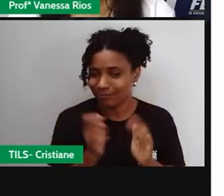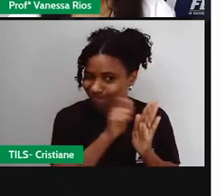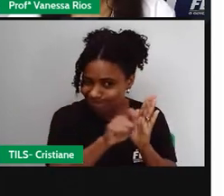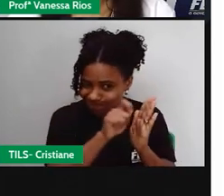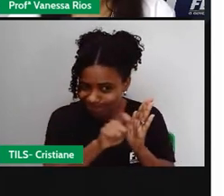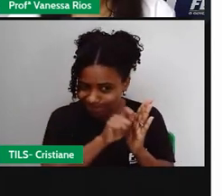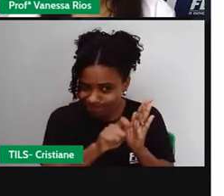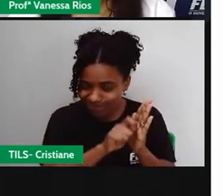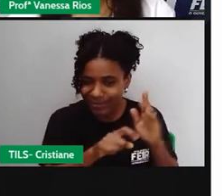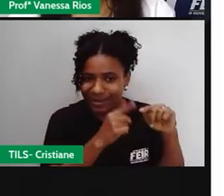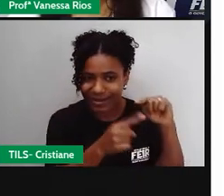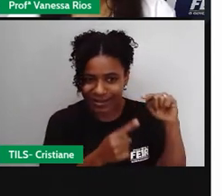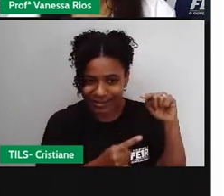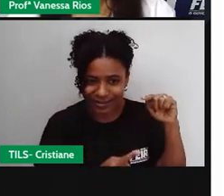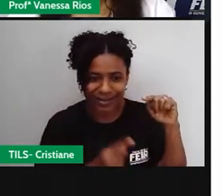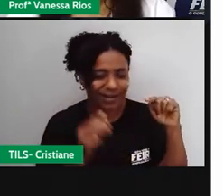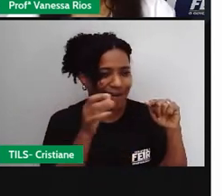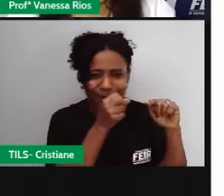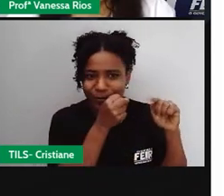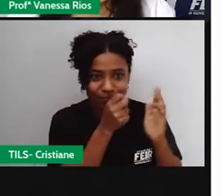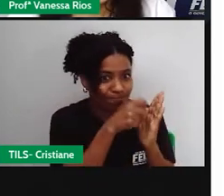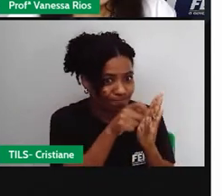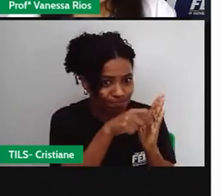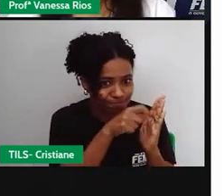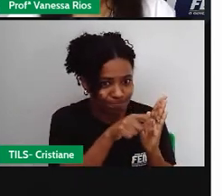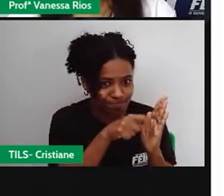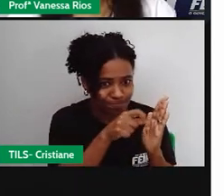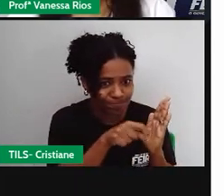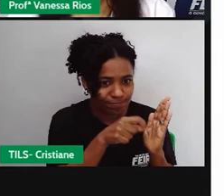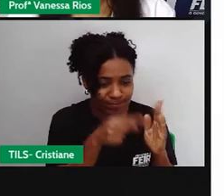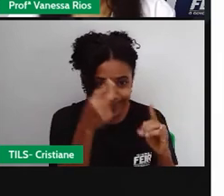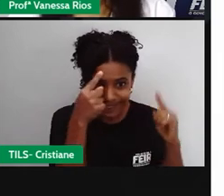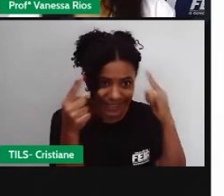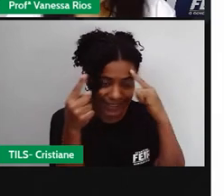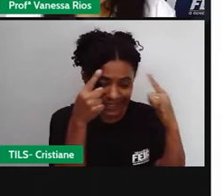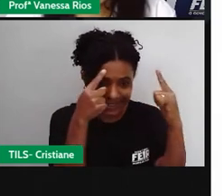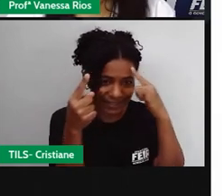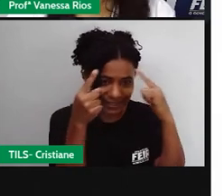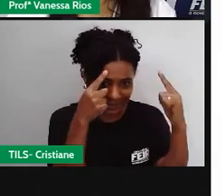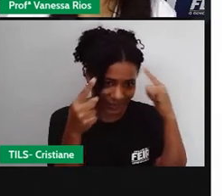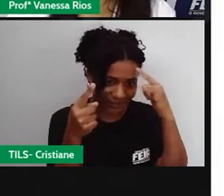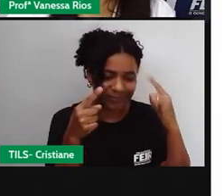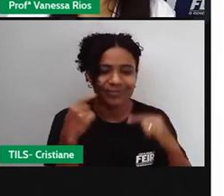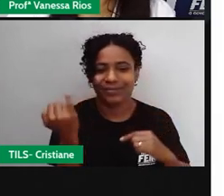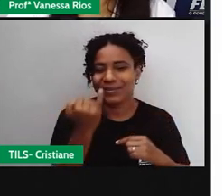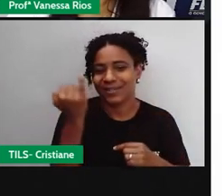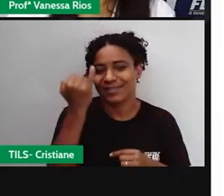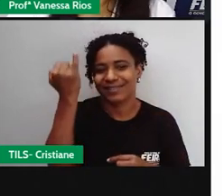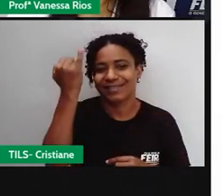logo aí no caderno, né? Vai se atentando às ideias que vão surgindo.